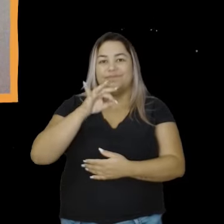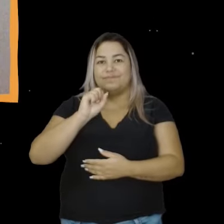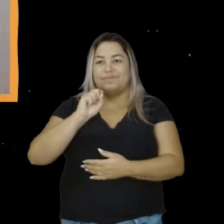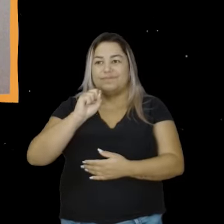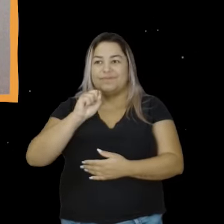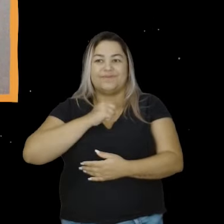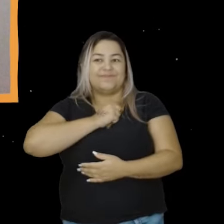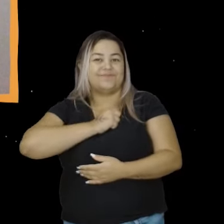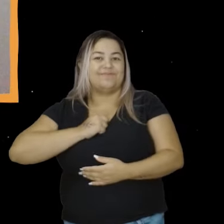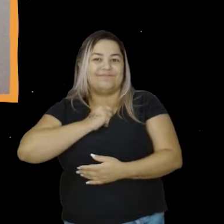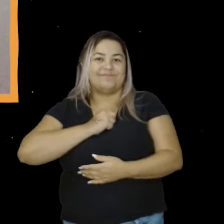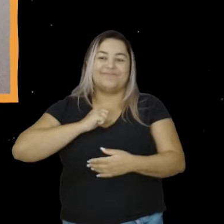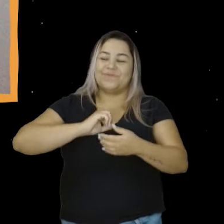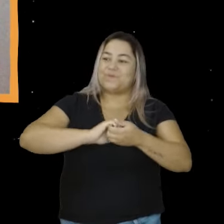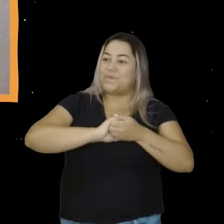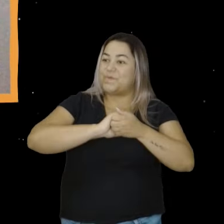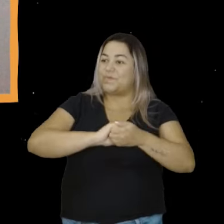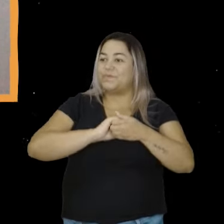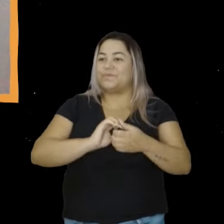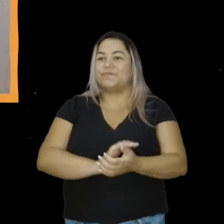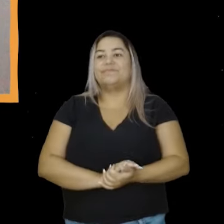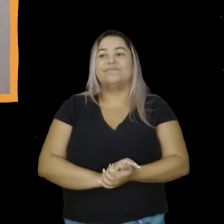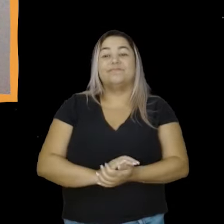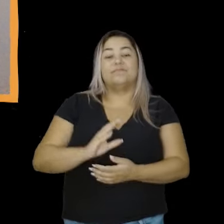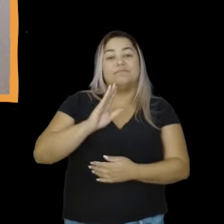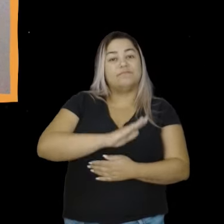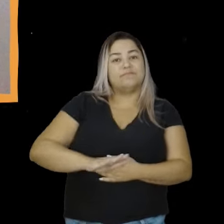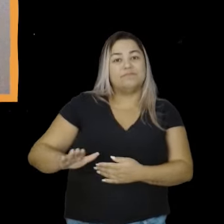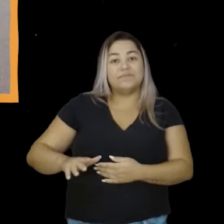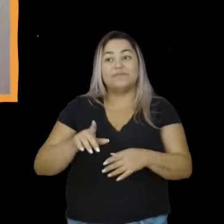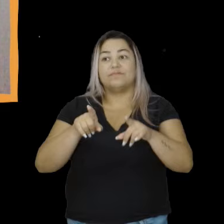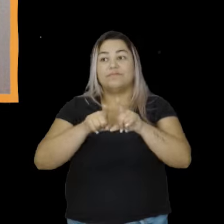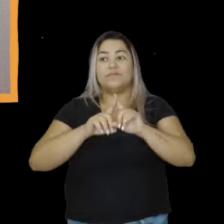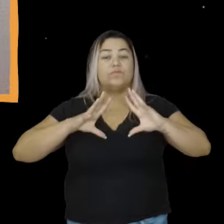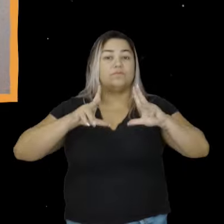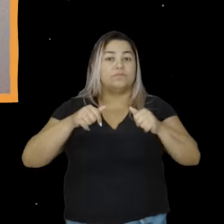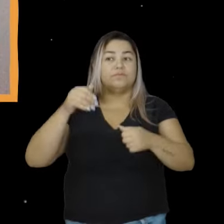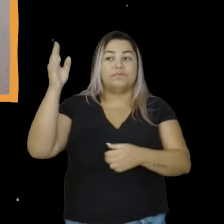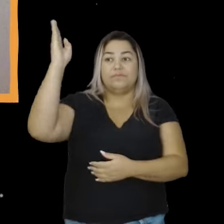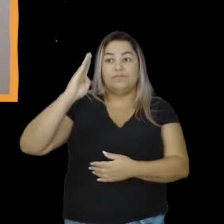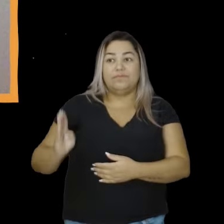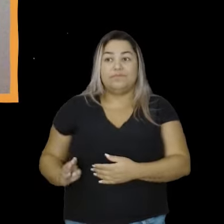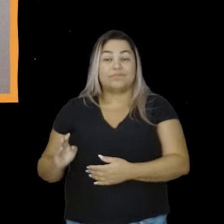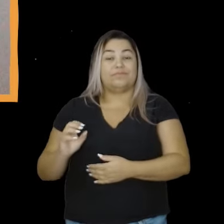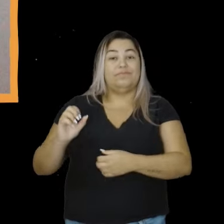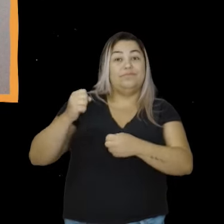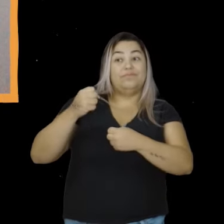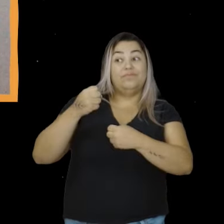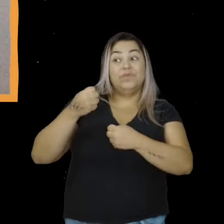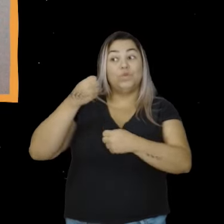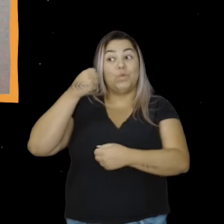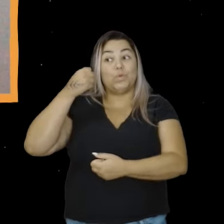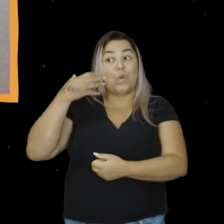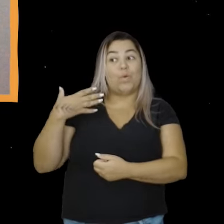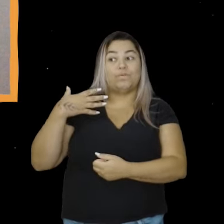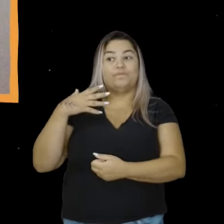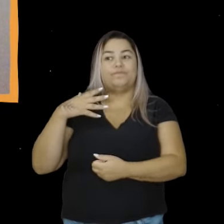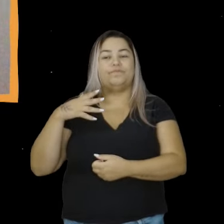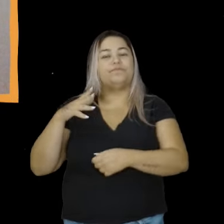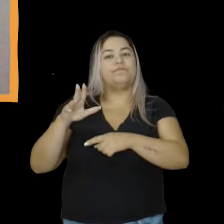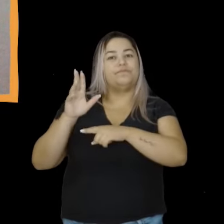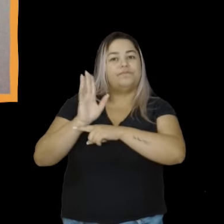com saudade dessa saudação. Crianças Petistas no ar, em definitivo para todo o Brasil, em áudio e vídeo. Lembrando que se você quer a sua foto